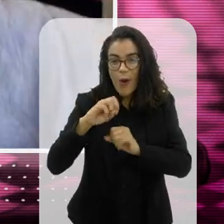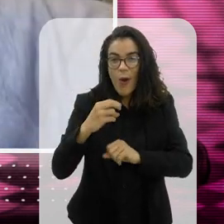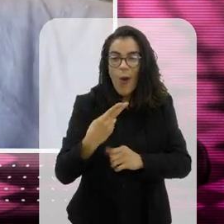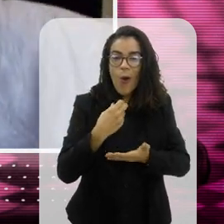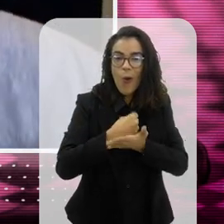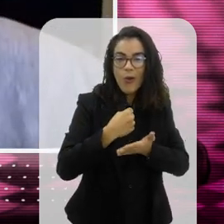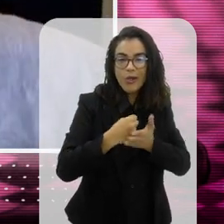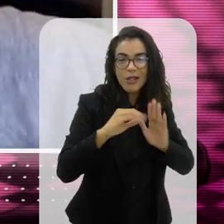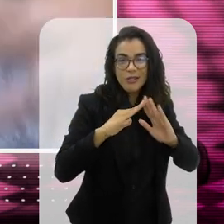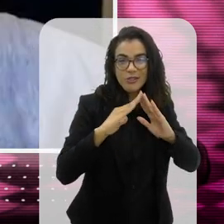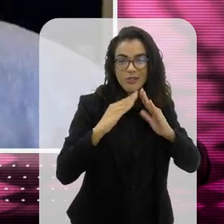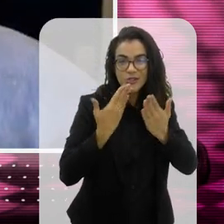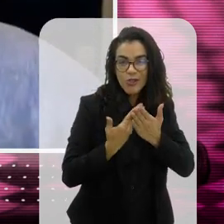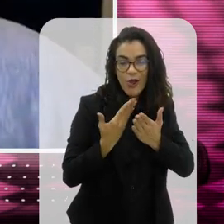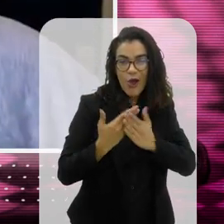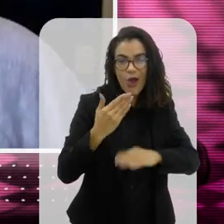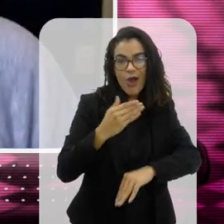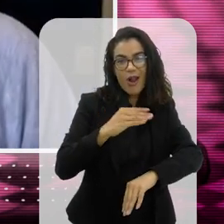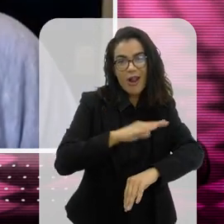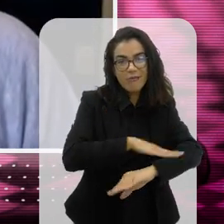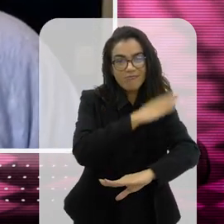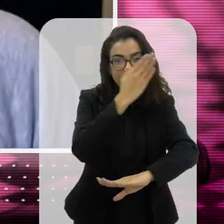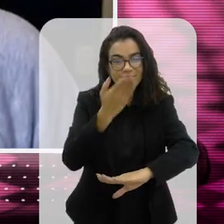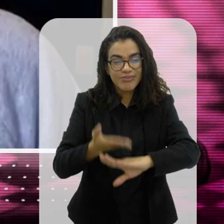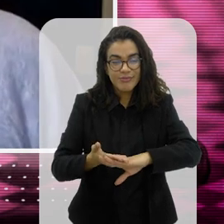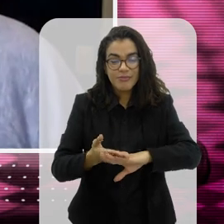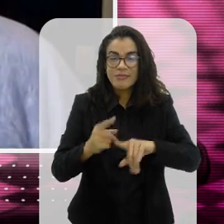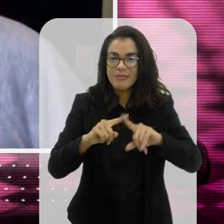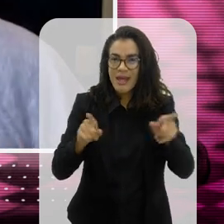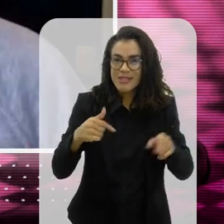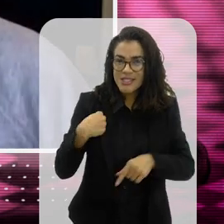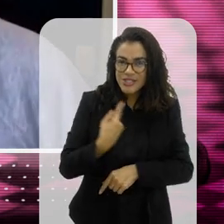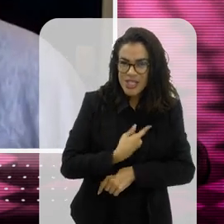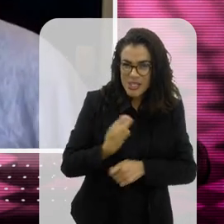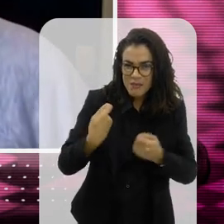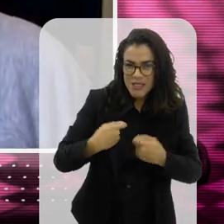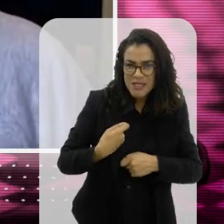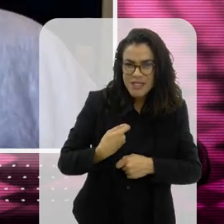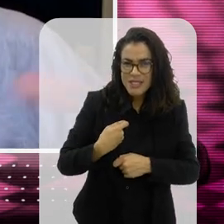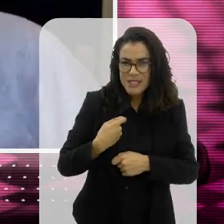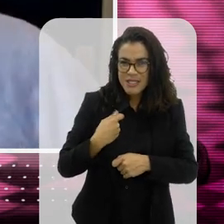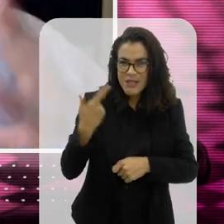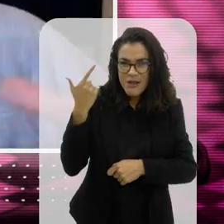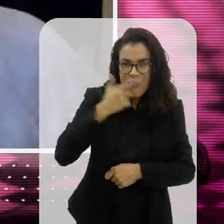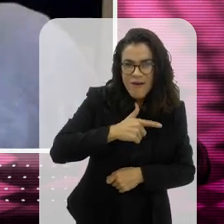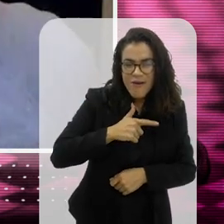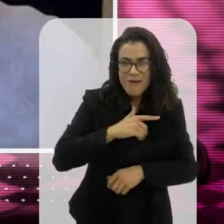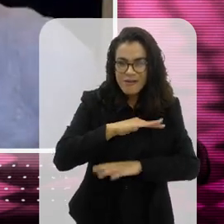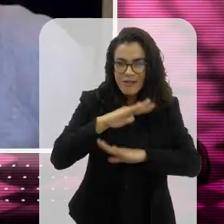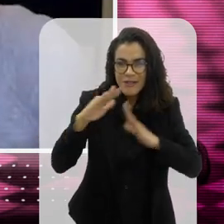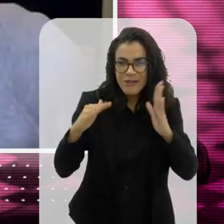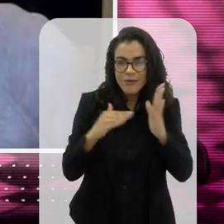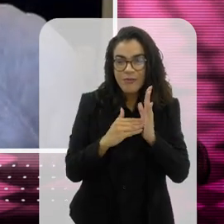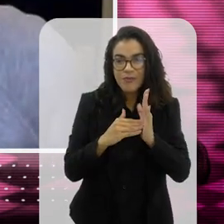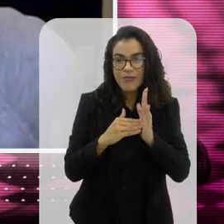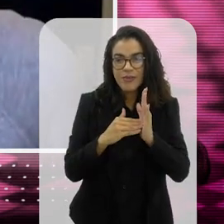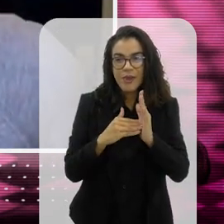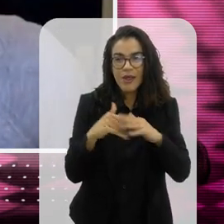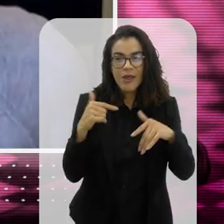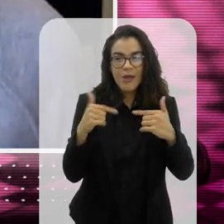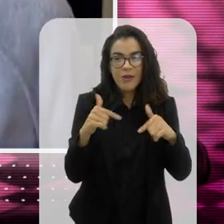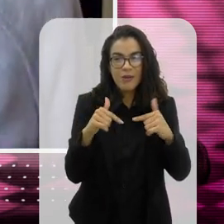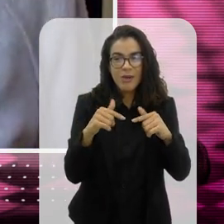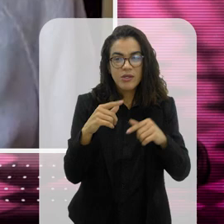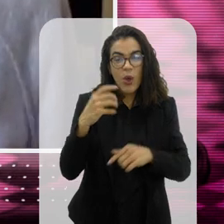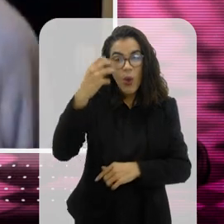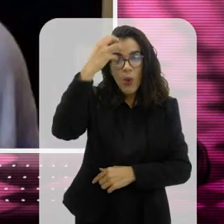para fazer, uma escola, um período integral pode fazer, né? Mas a gente acha que a gente tem que dar conta de tudo, ou tem que ser a gente que está fazendo,